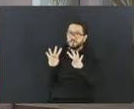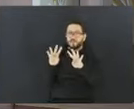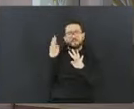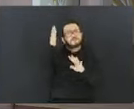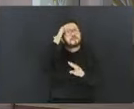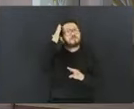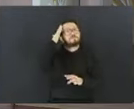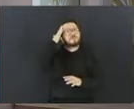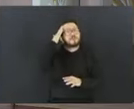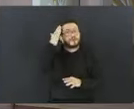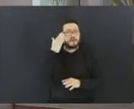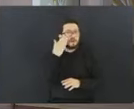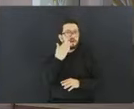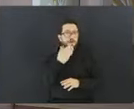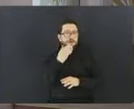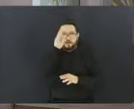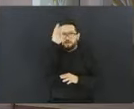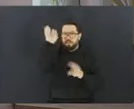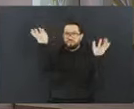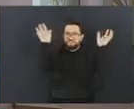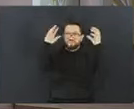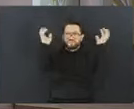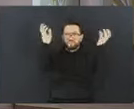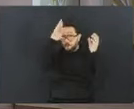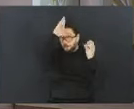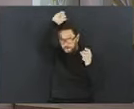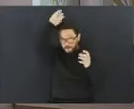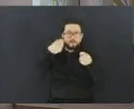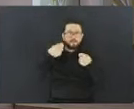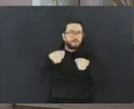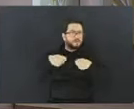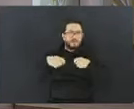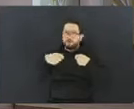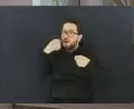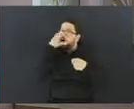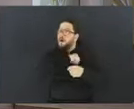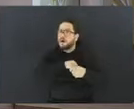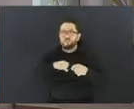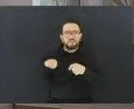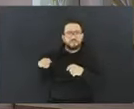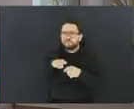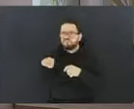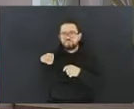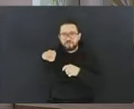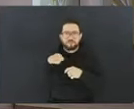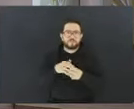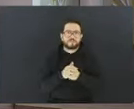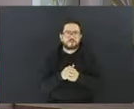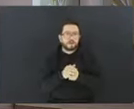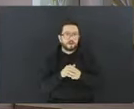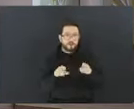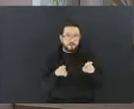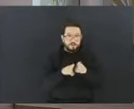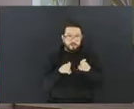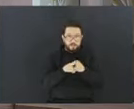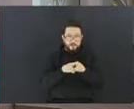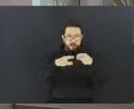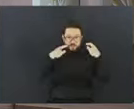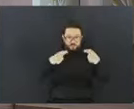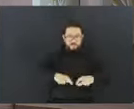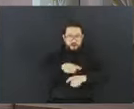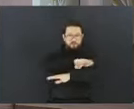ação. De qualquer maneira, dentro dos nossos quartéis ali, no próprio quartel central, e a gente convida o senhor para estar lá presente, a gente